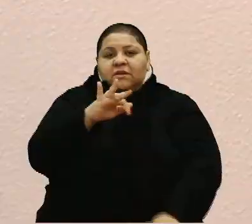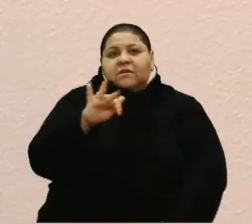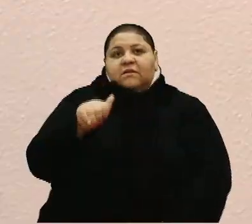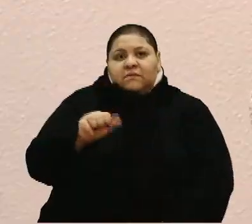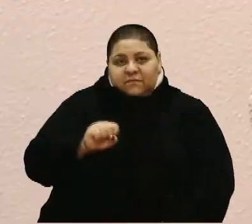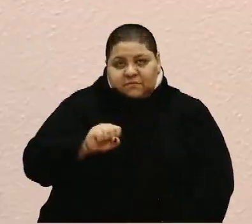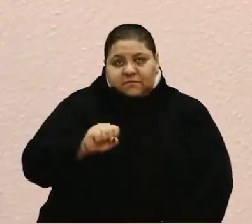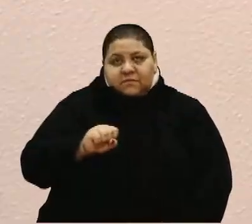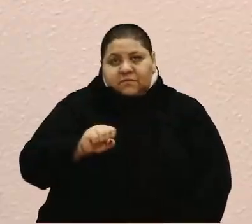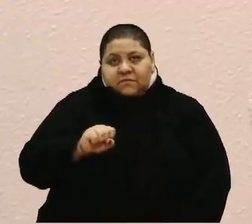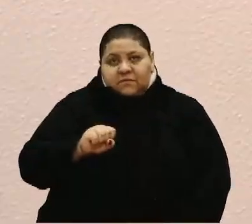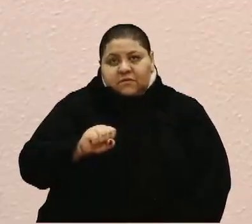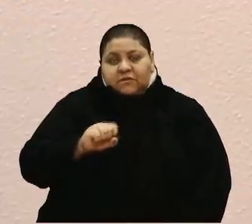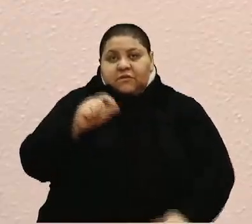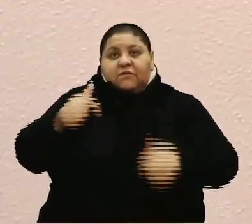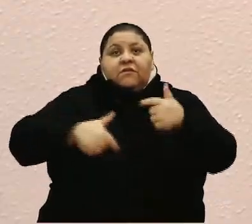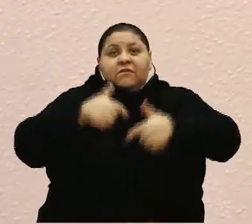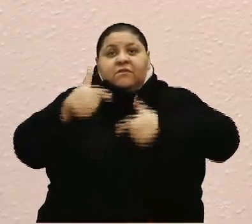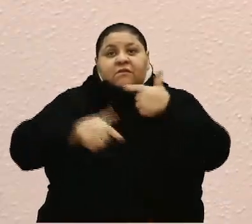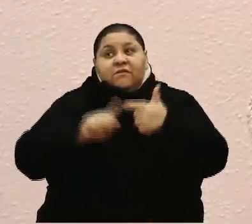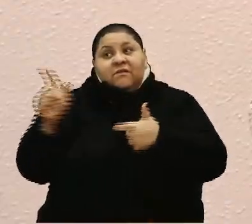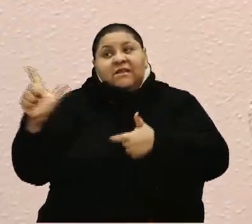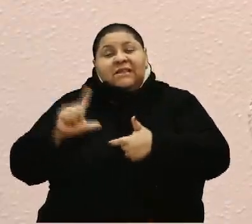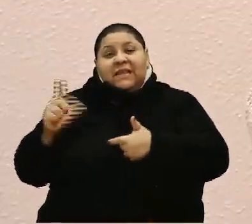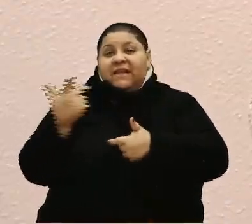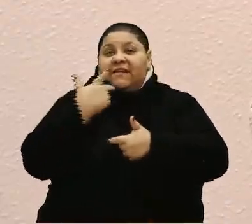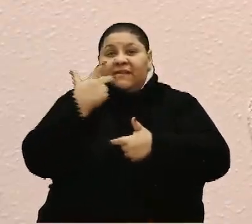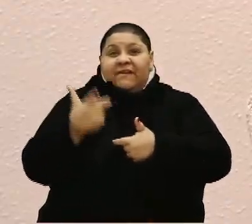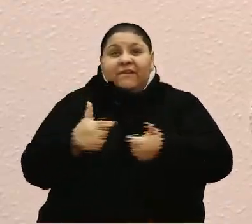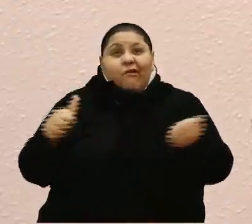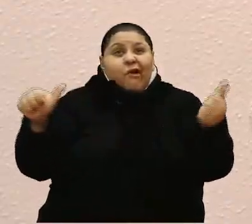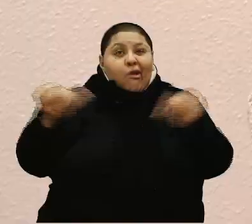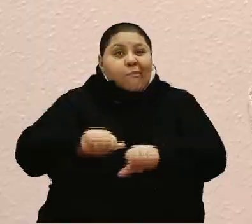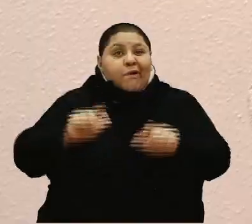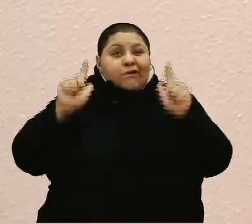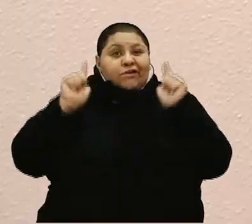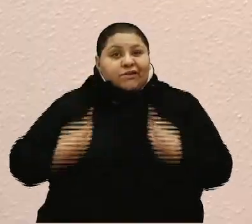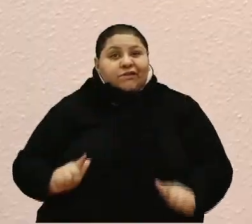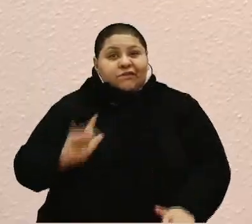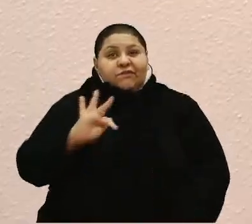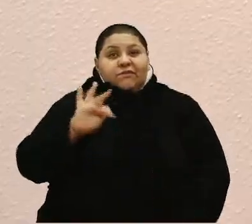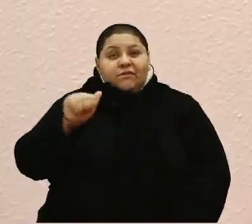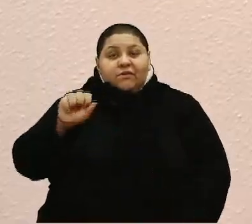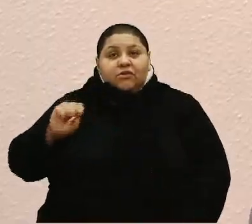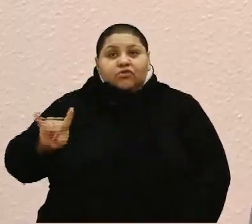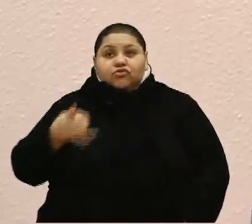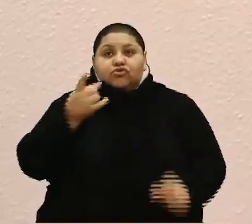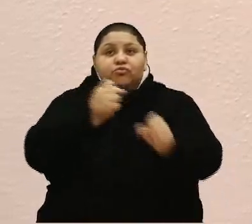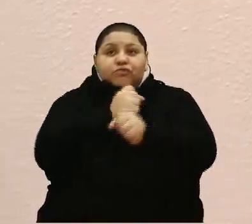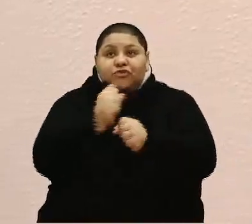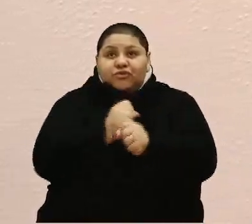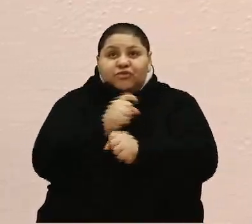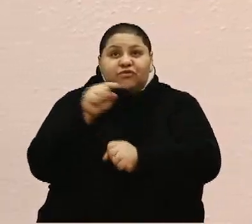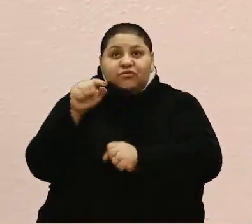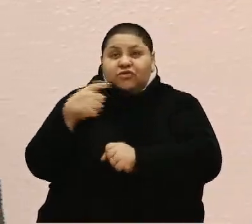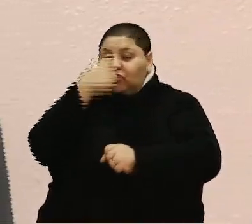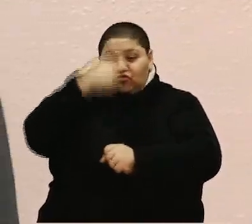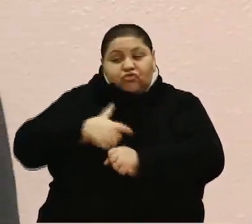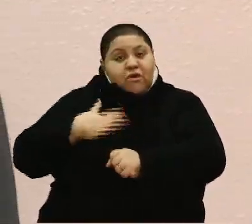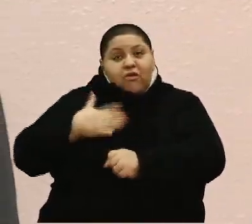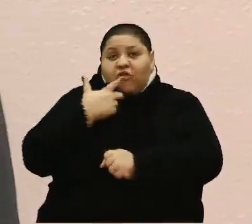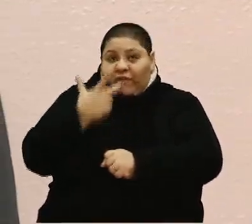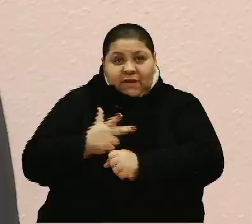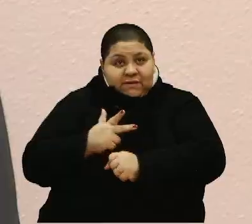senhor presidente, e os trabalhadores de lá têm dito que é a pior gestão da FAS dos últimos anos. E aí não sou eu que estou